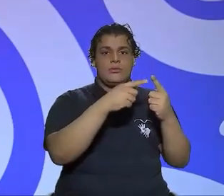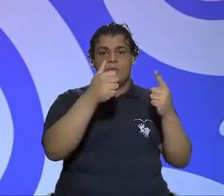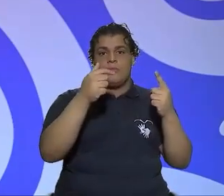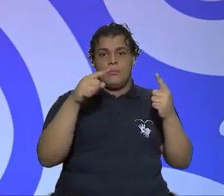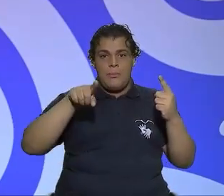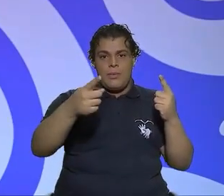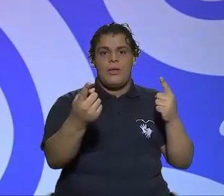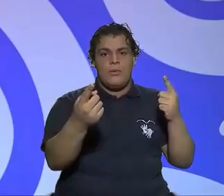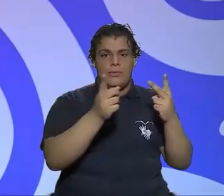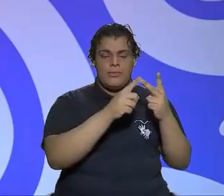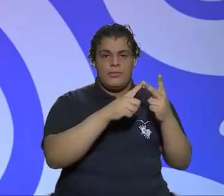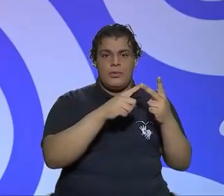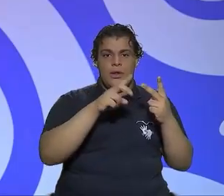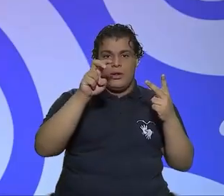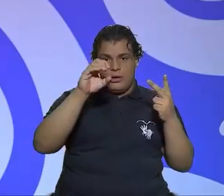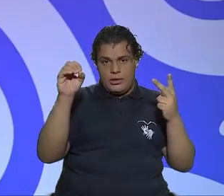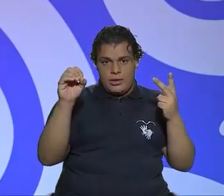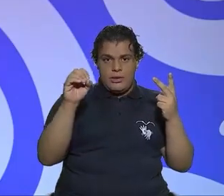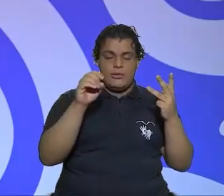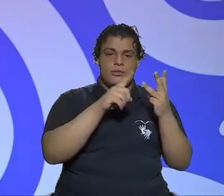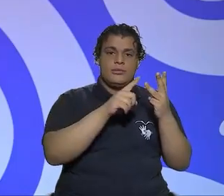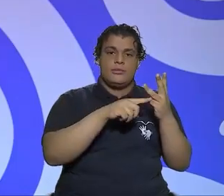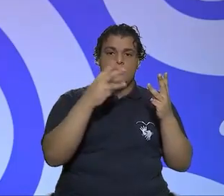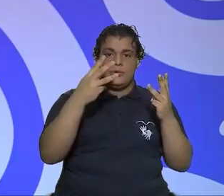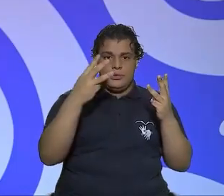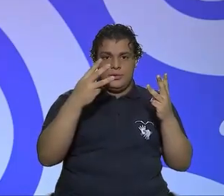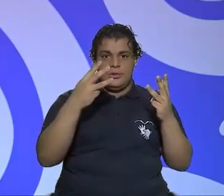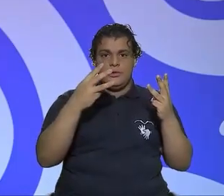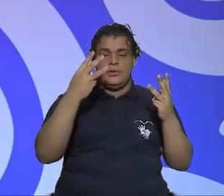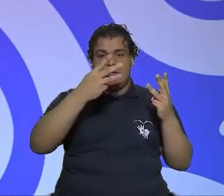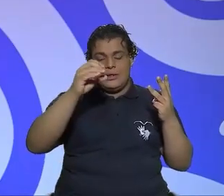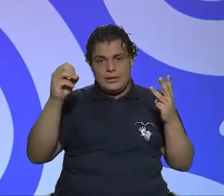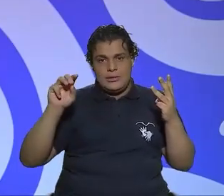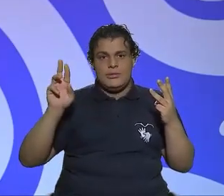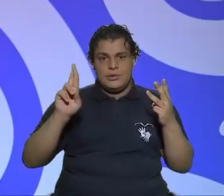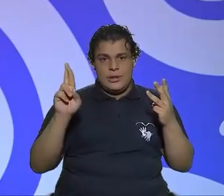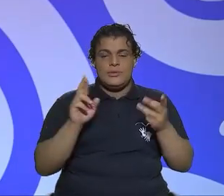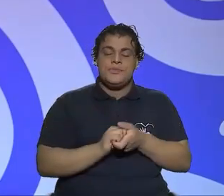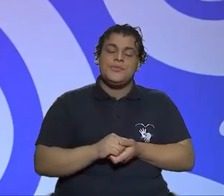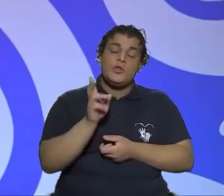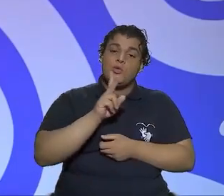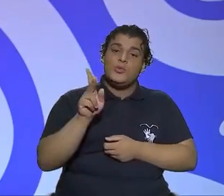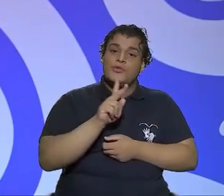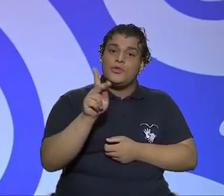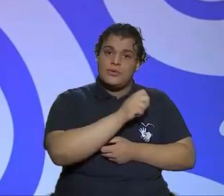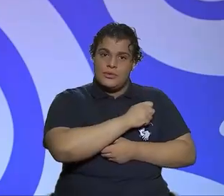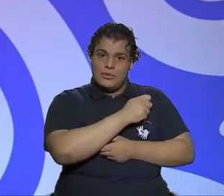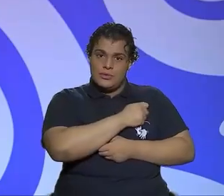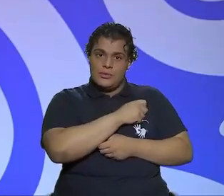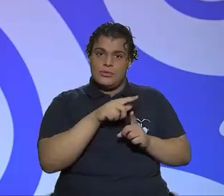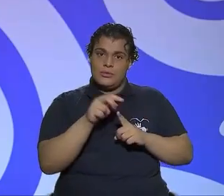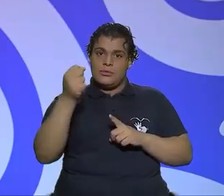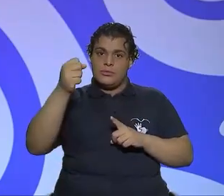R$1.000. Segundo lugar, R$500. Terceiro lugar, R$300. Os professores dos alunos